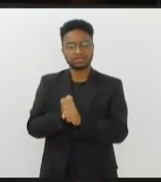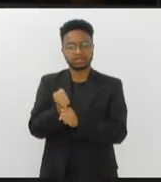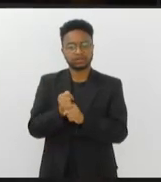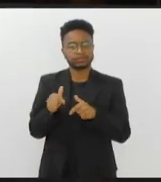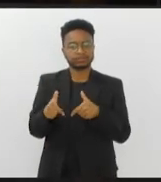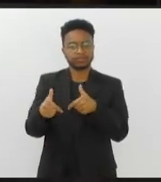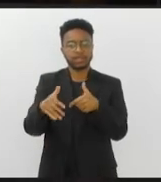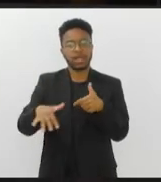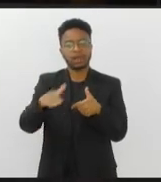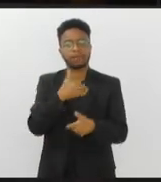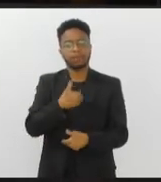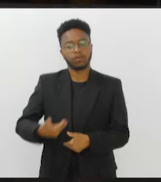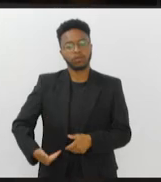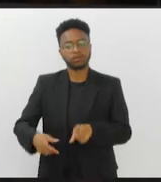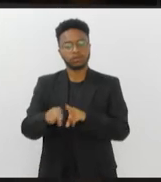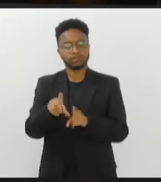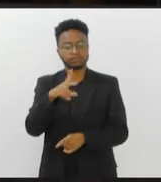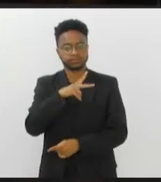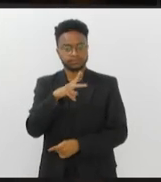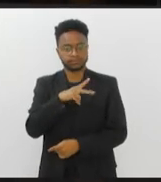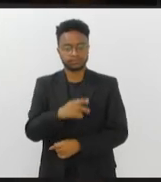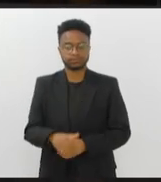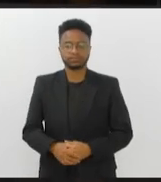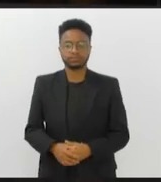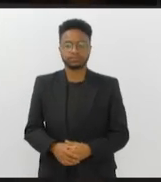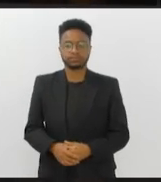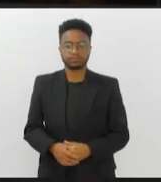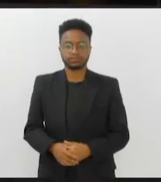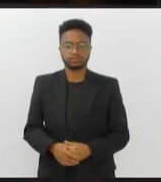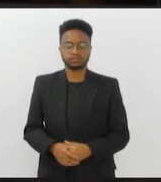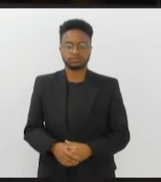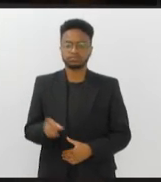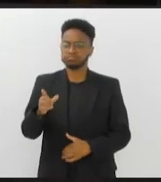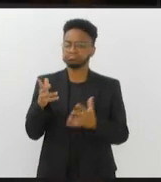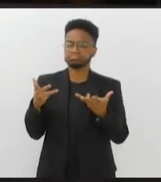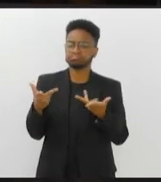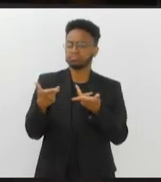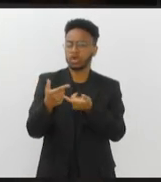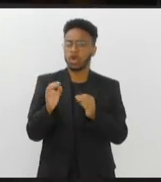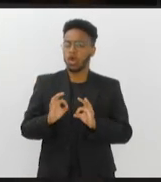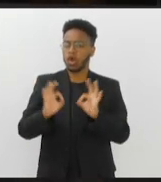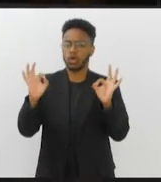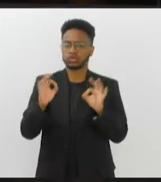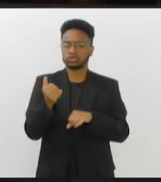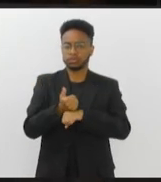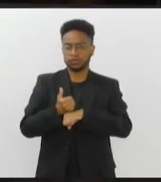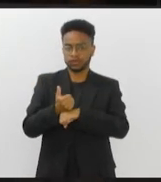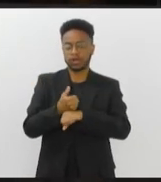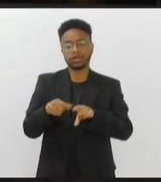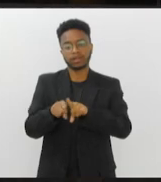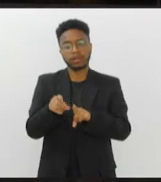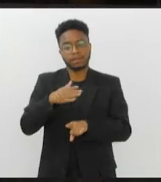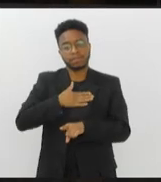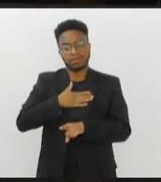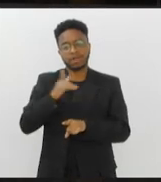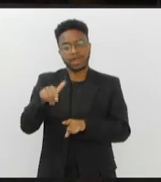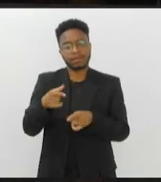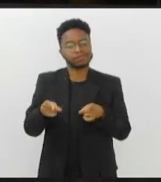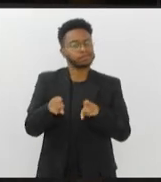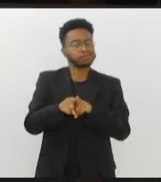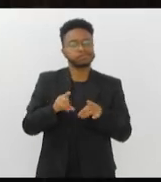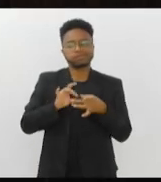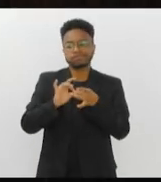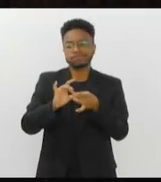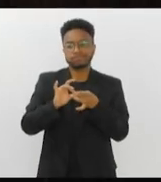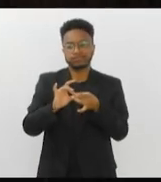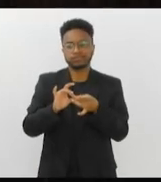no setor público e privado. Mais do que um excelente profissional, ele tornou-se para mim um grande parceiro. Não só